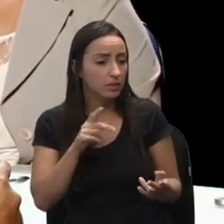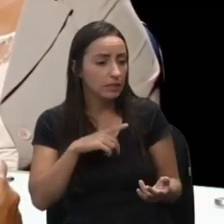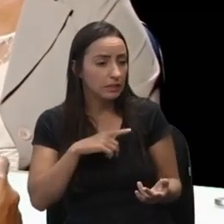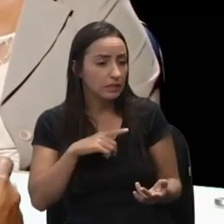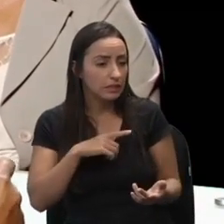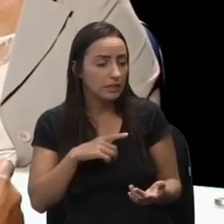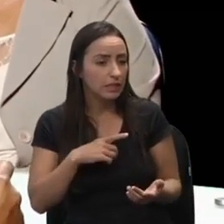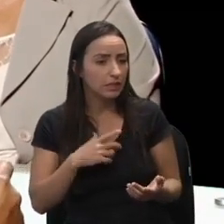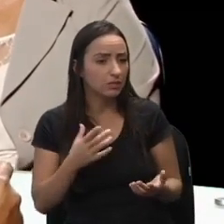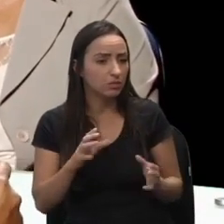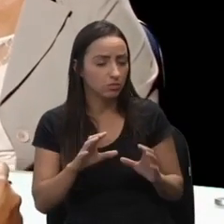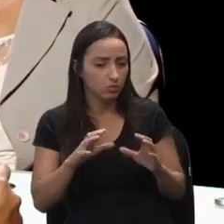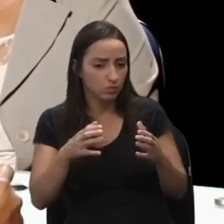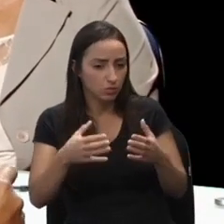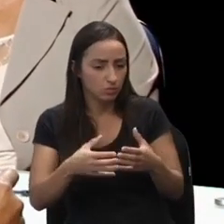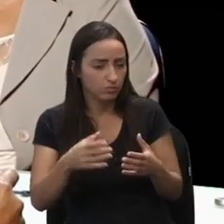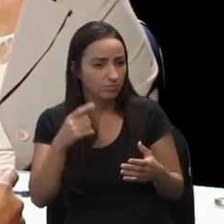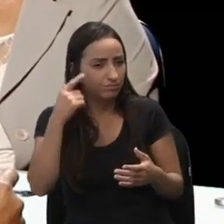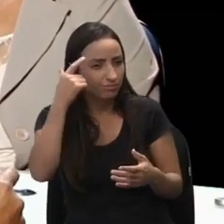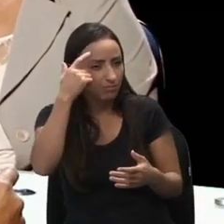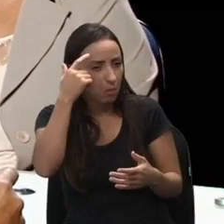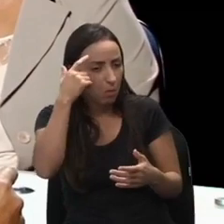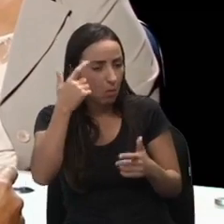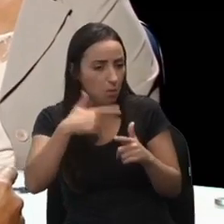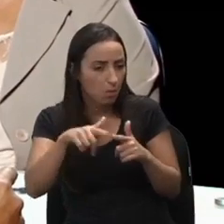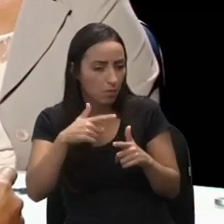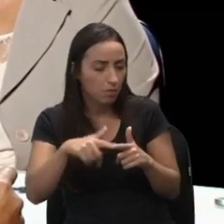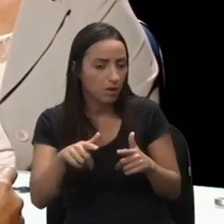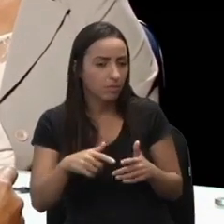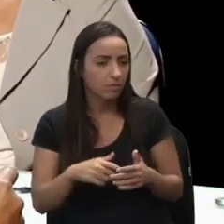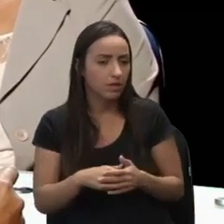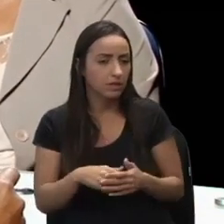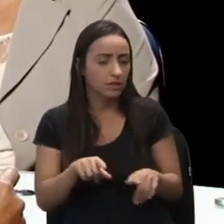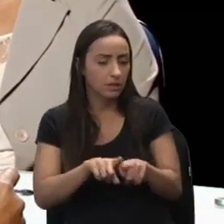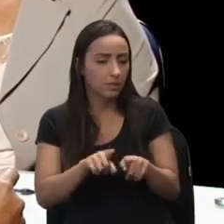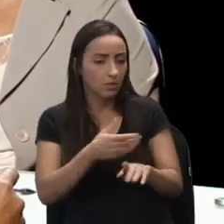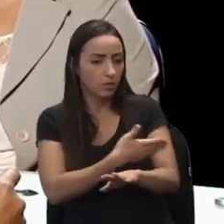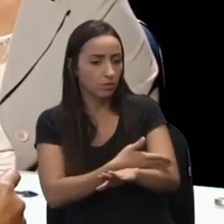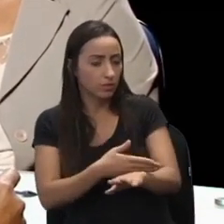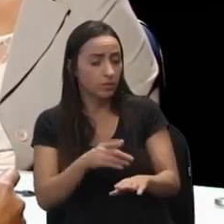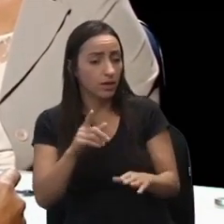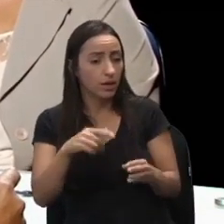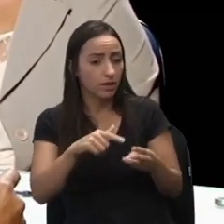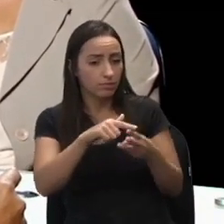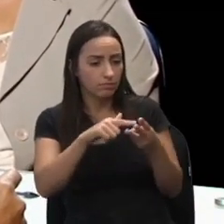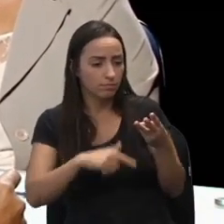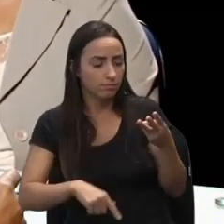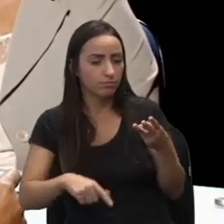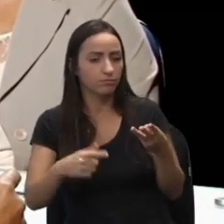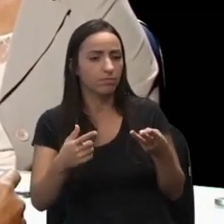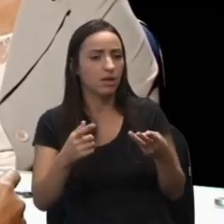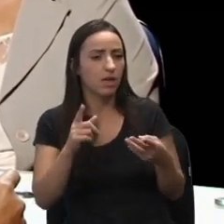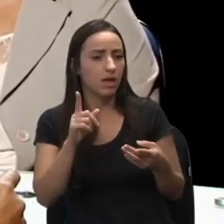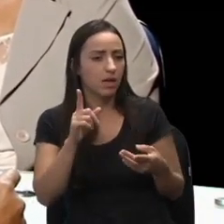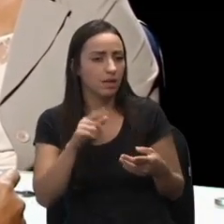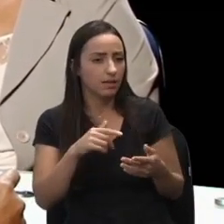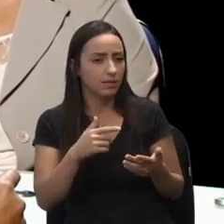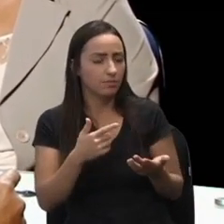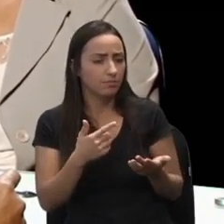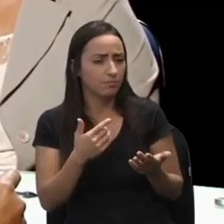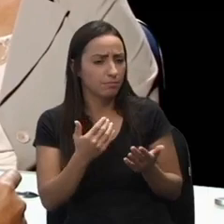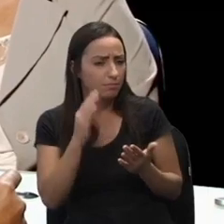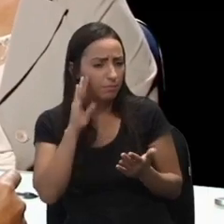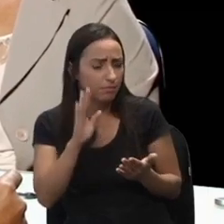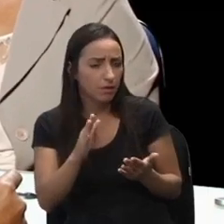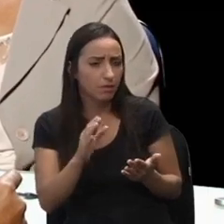que concentra os transtornos mentais de comportamento, eles estão entre os três primeiros das demais categorias.